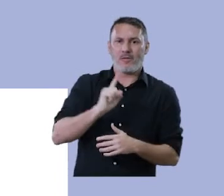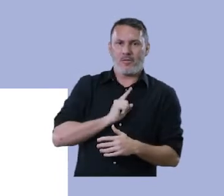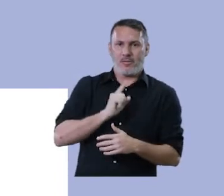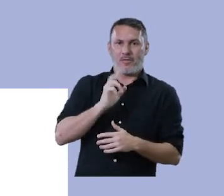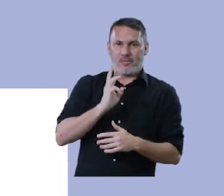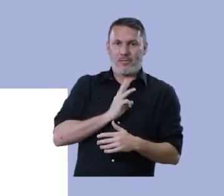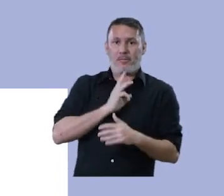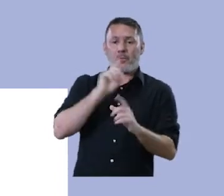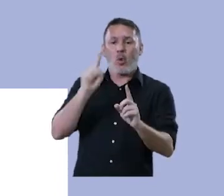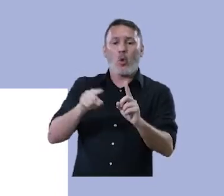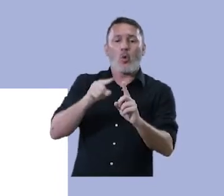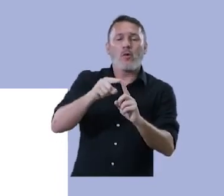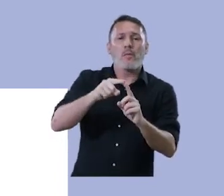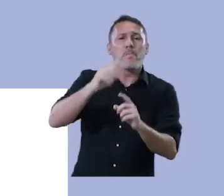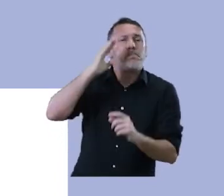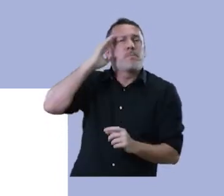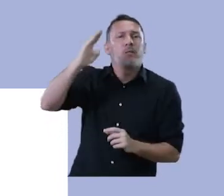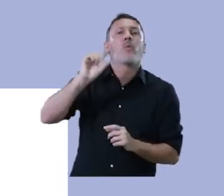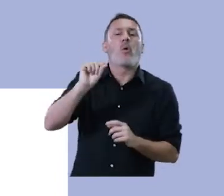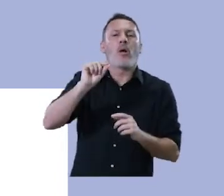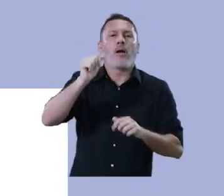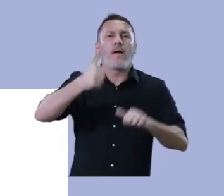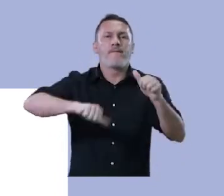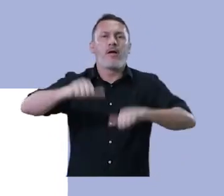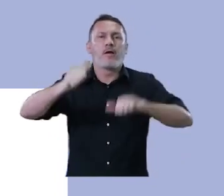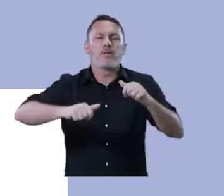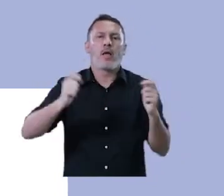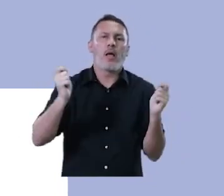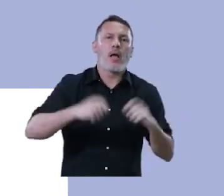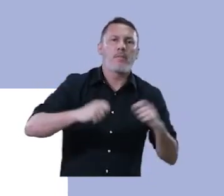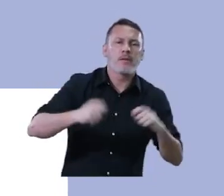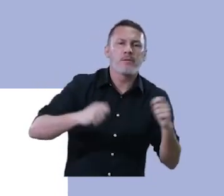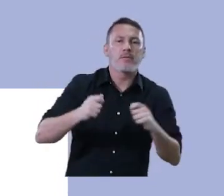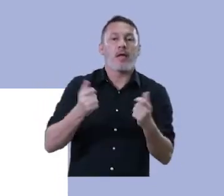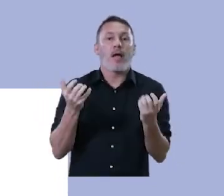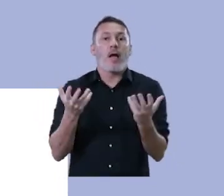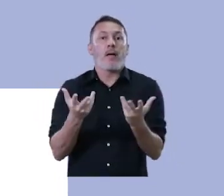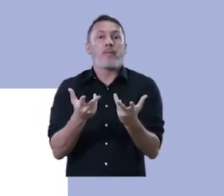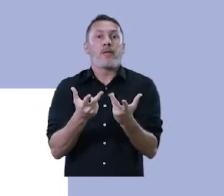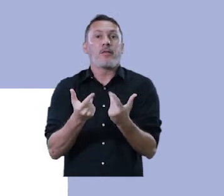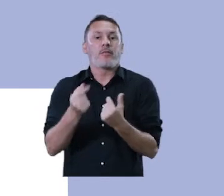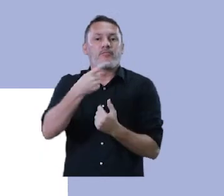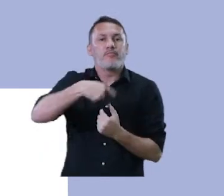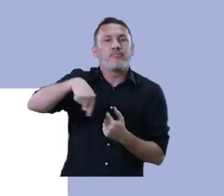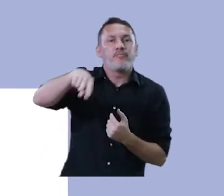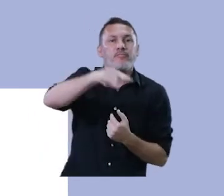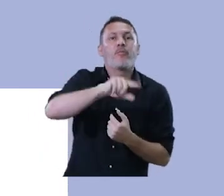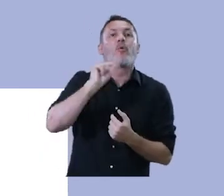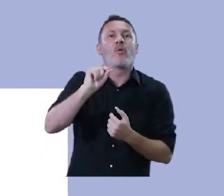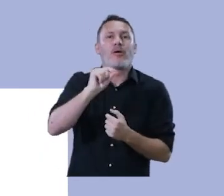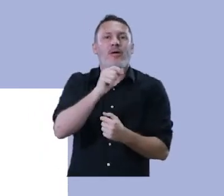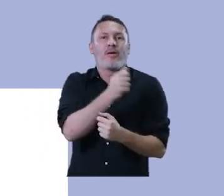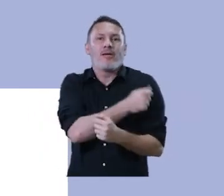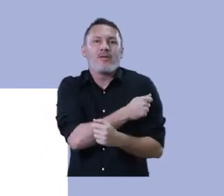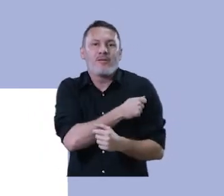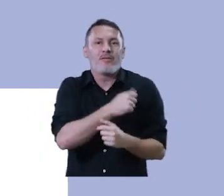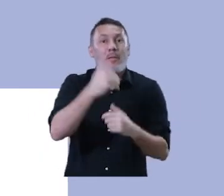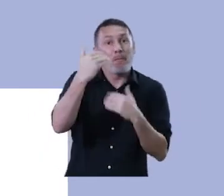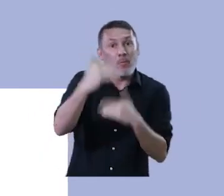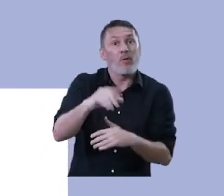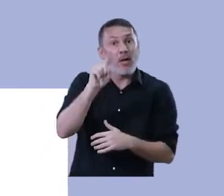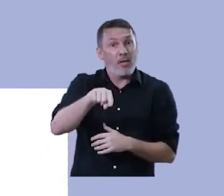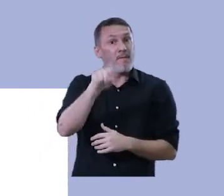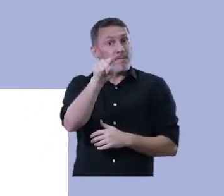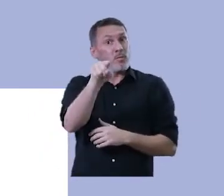tem como objetivo principal avaliar as competências e habilidades construídas pelo candidato,